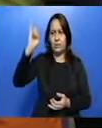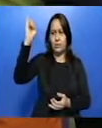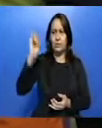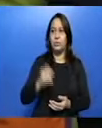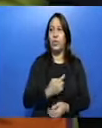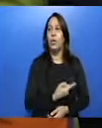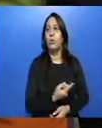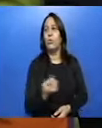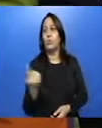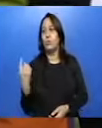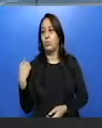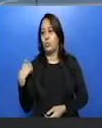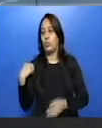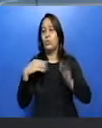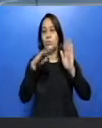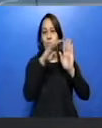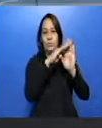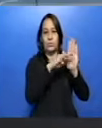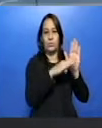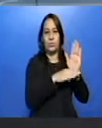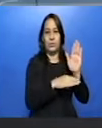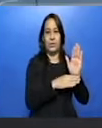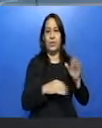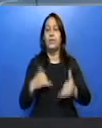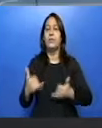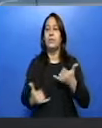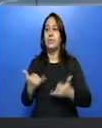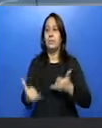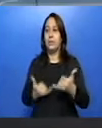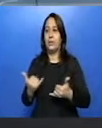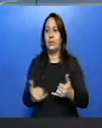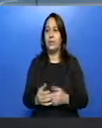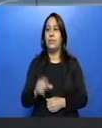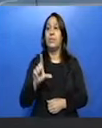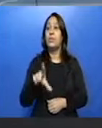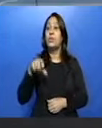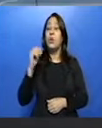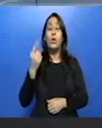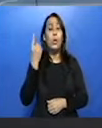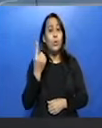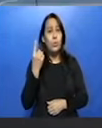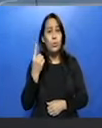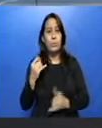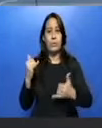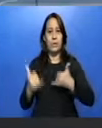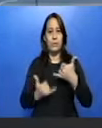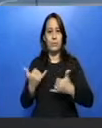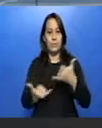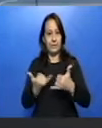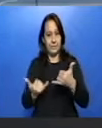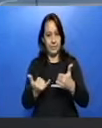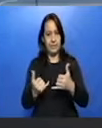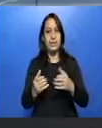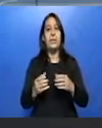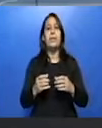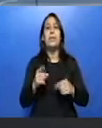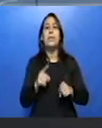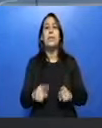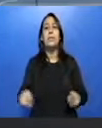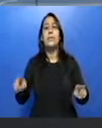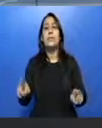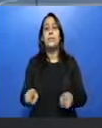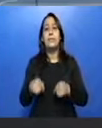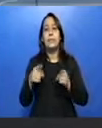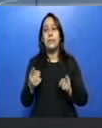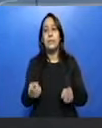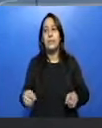nosso roteiro de brincadeiras? Você vai escolher uma das brincadeiras que está lá na canção para o ímpar e